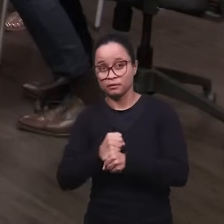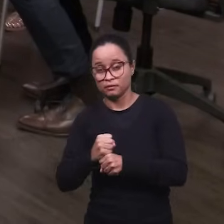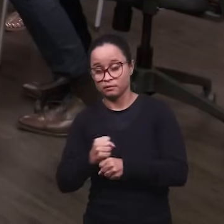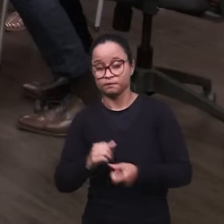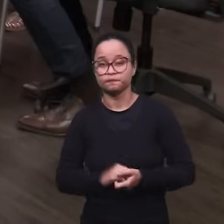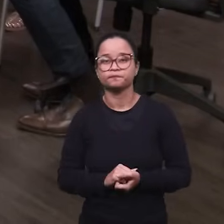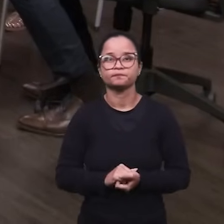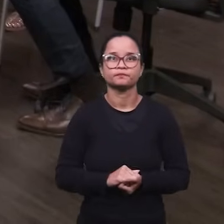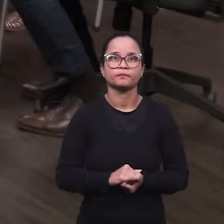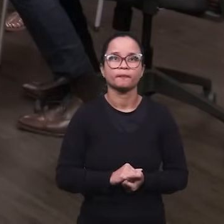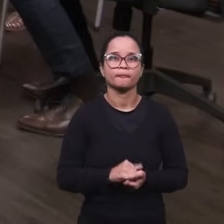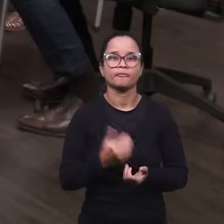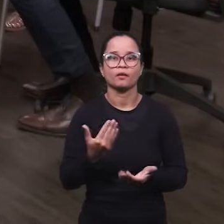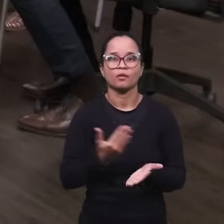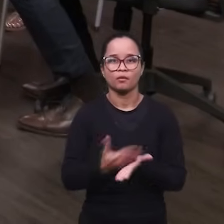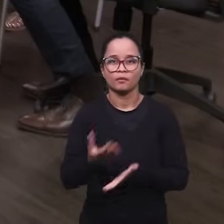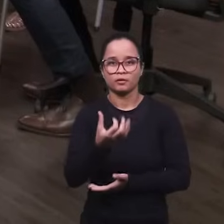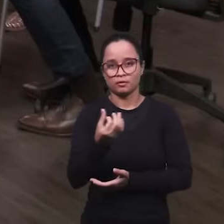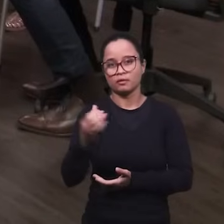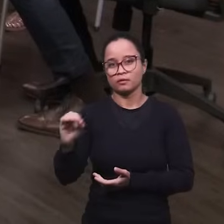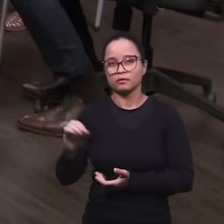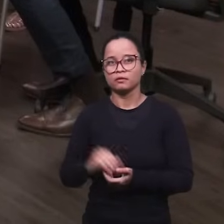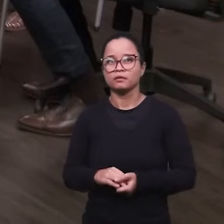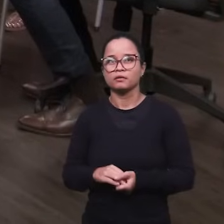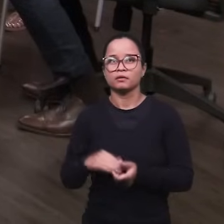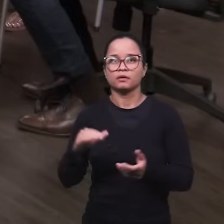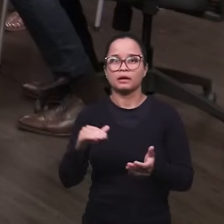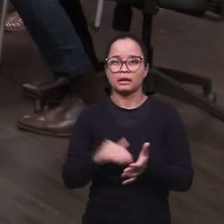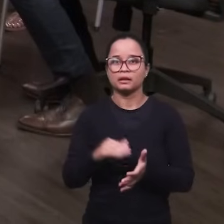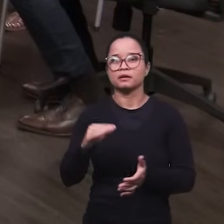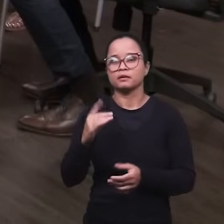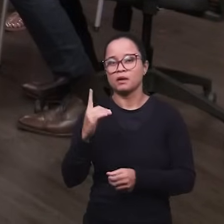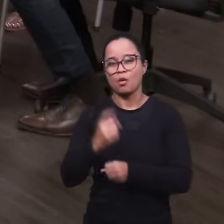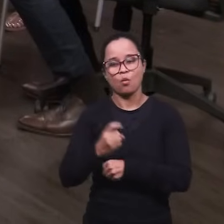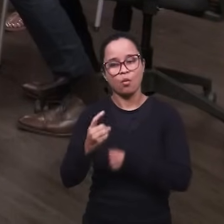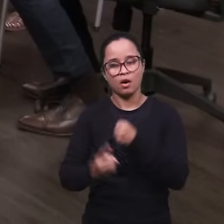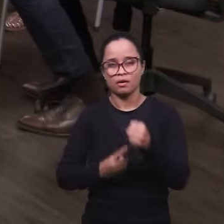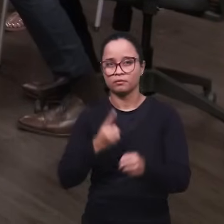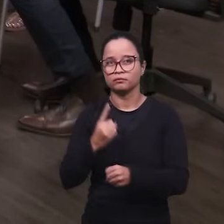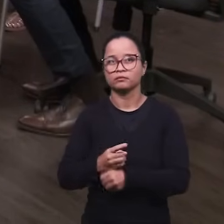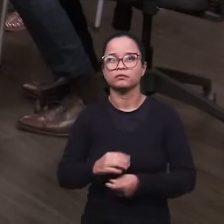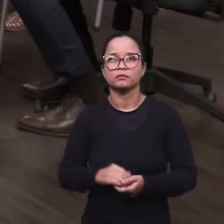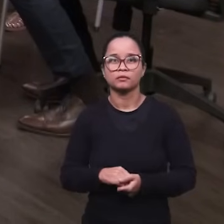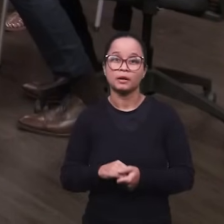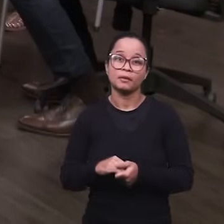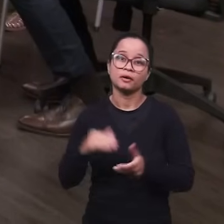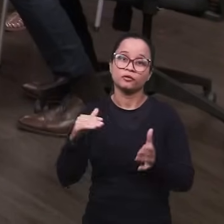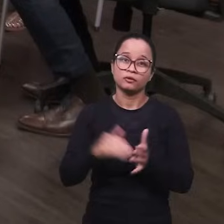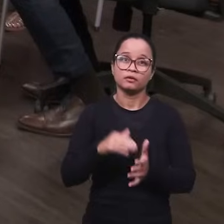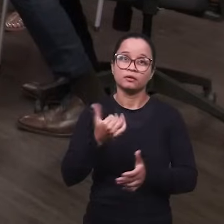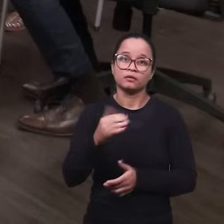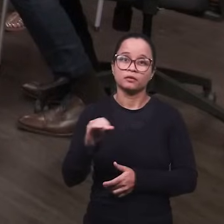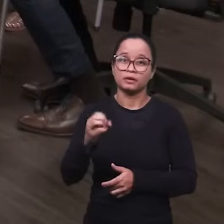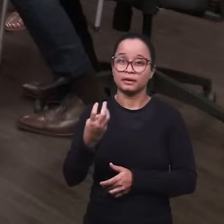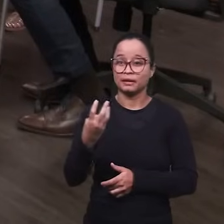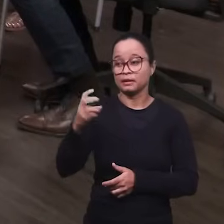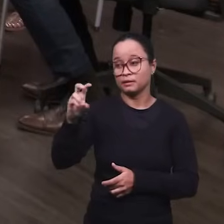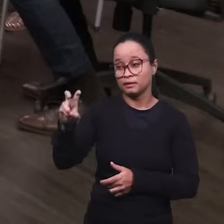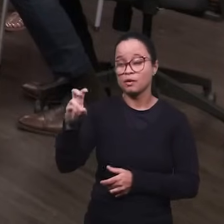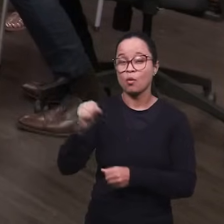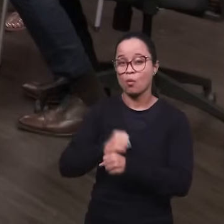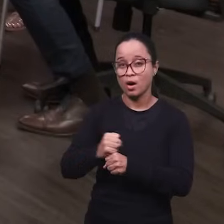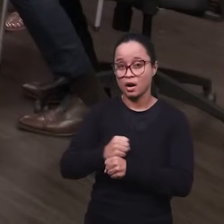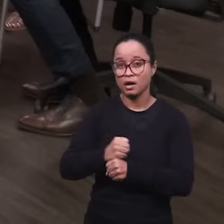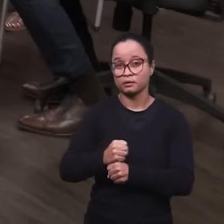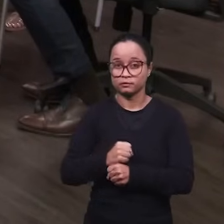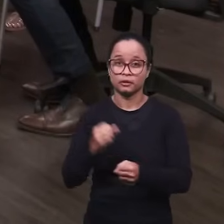começa o coeficiente 60, a cada um ano aumenta 2, então ela tem que, para chegar a 100, 35 anos de